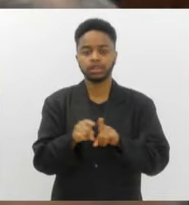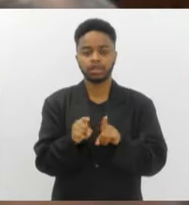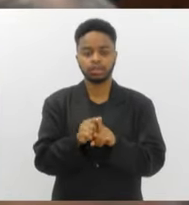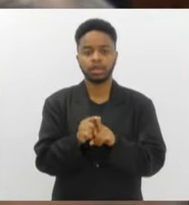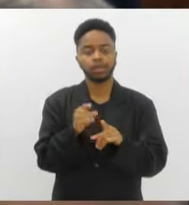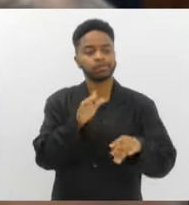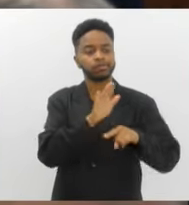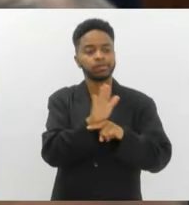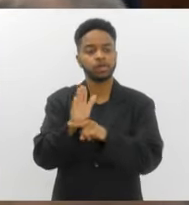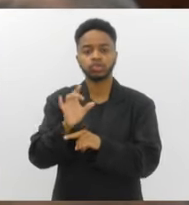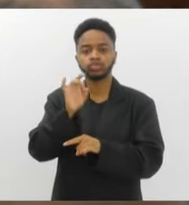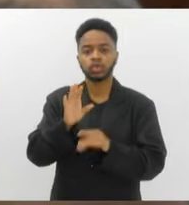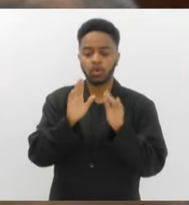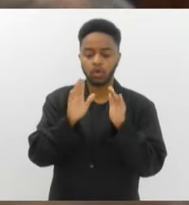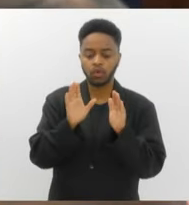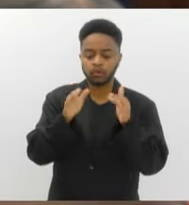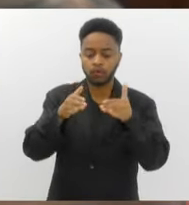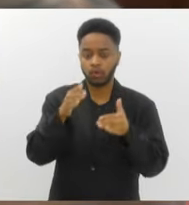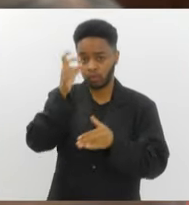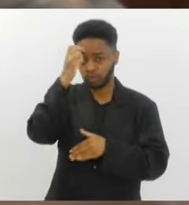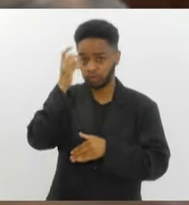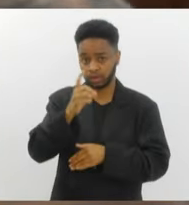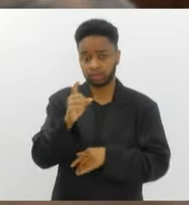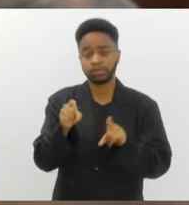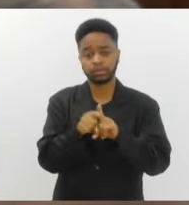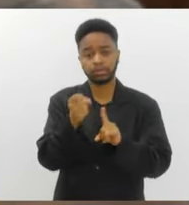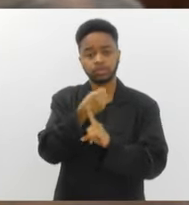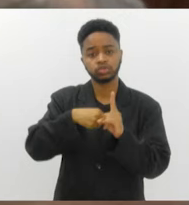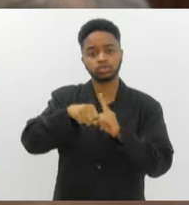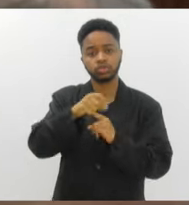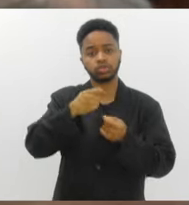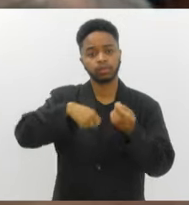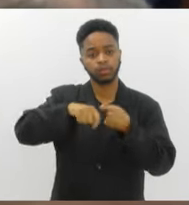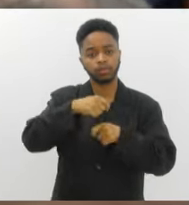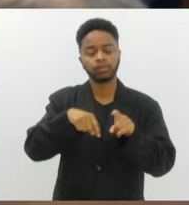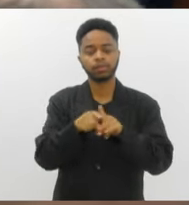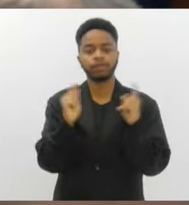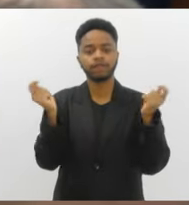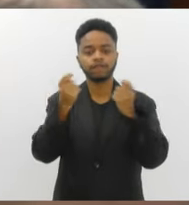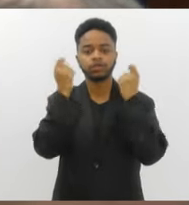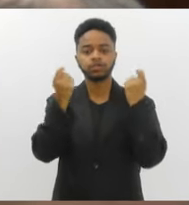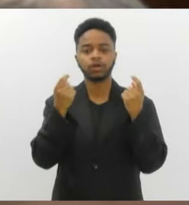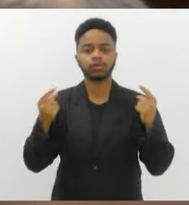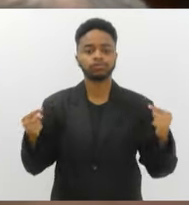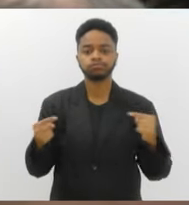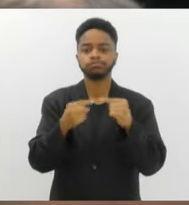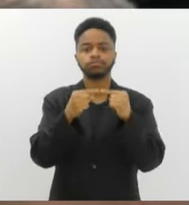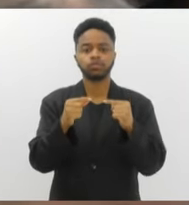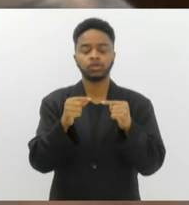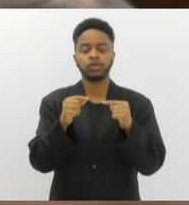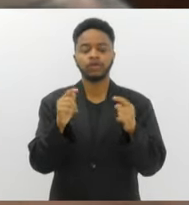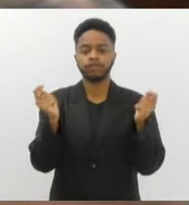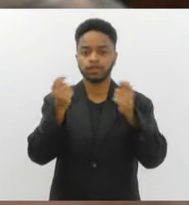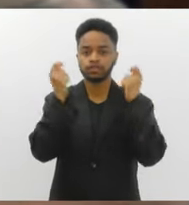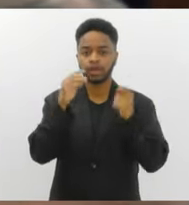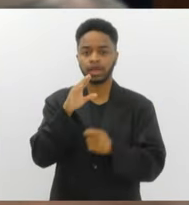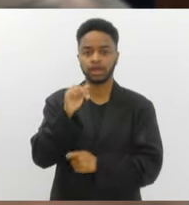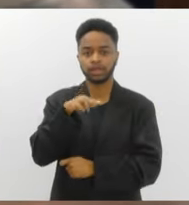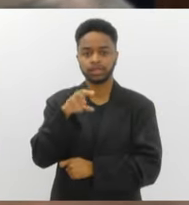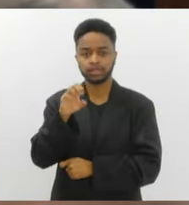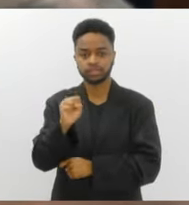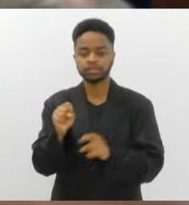da cultura, é também socioeconômica. É um festival que está no mesmo patamar que o Festival de Cannes e o Festival de